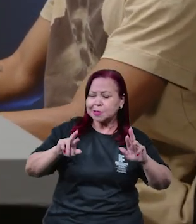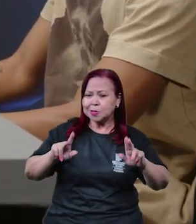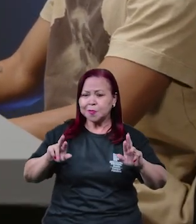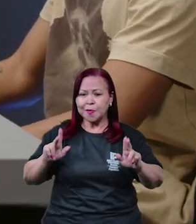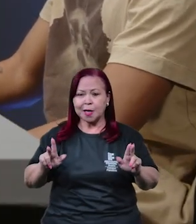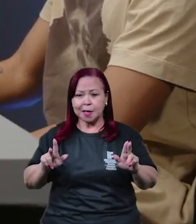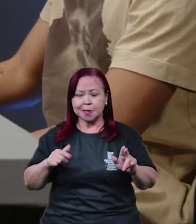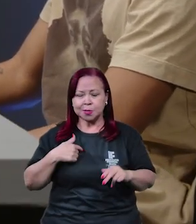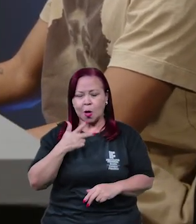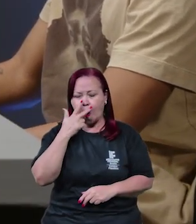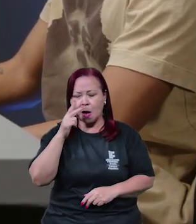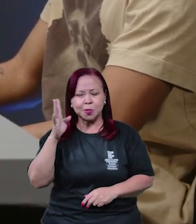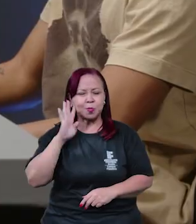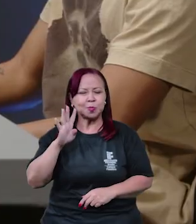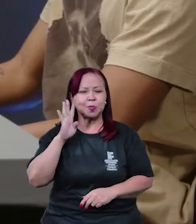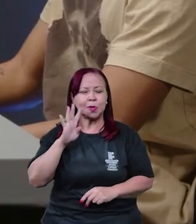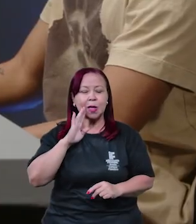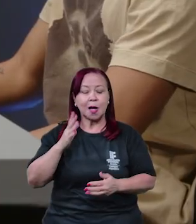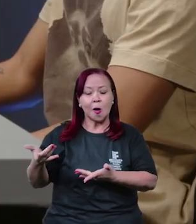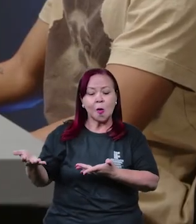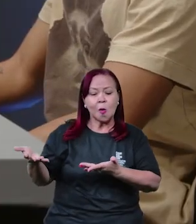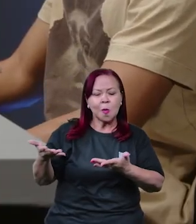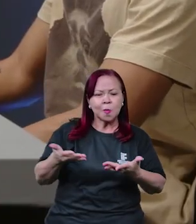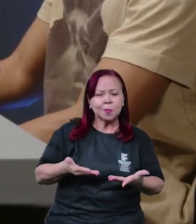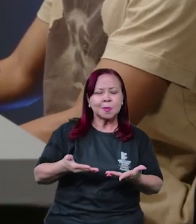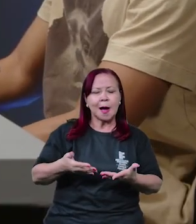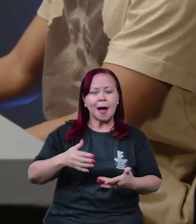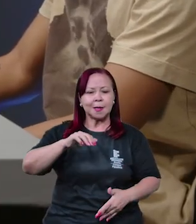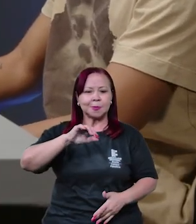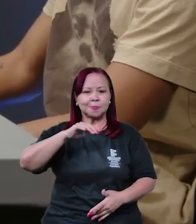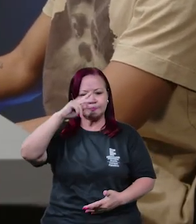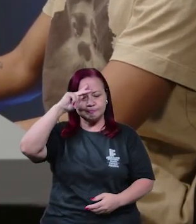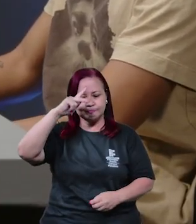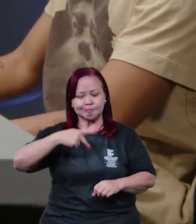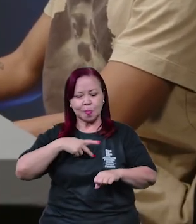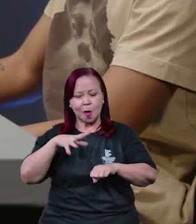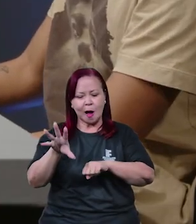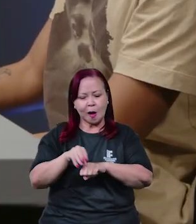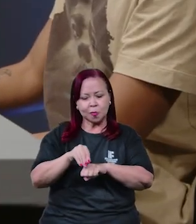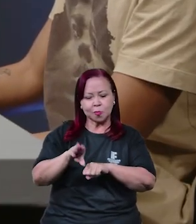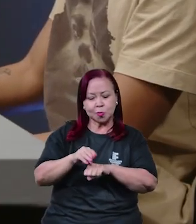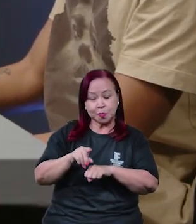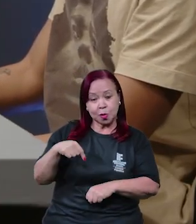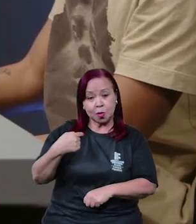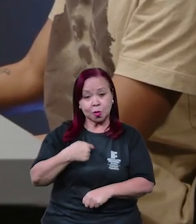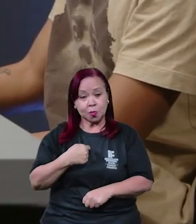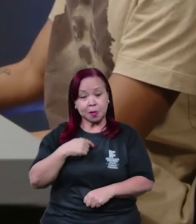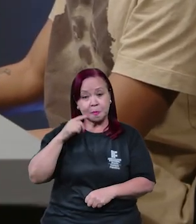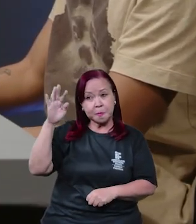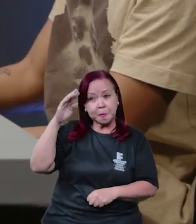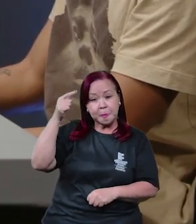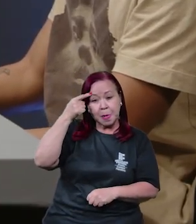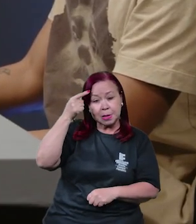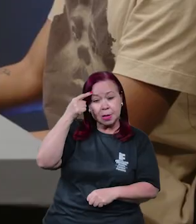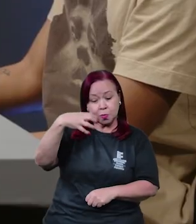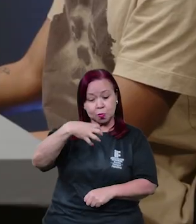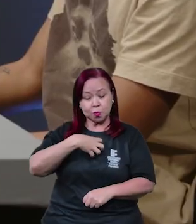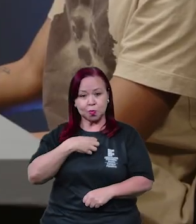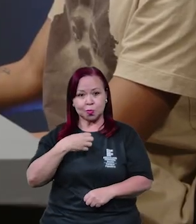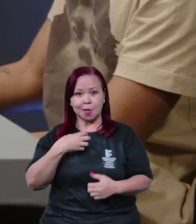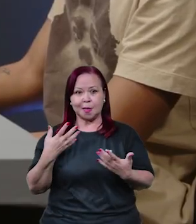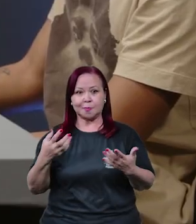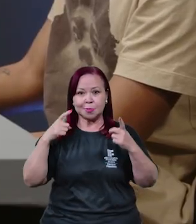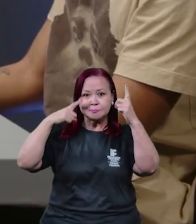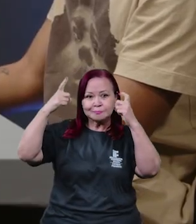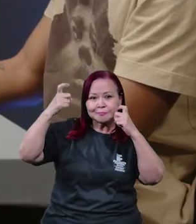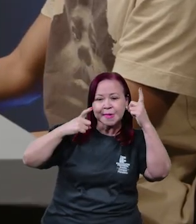corrente. E eu acho que isso é muito bacana porque traz num autoconhecimento, sabe? A gente está sempre pensando em formas de se